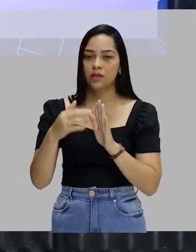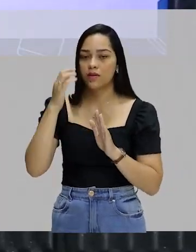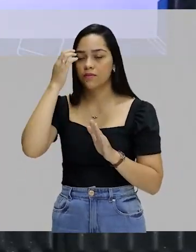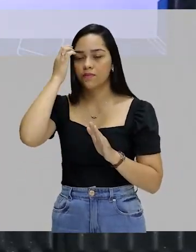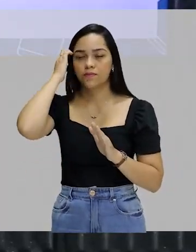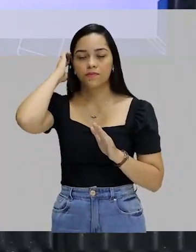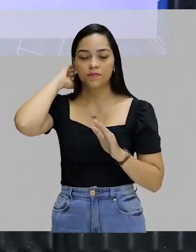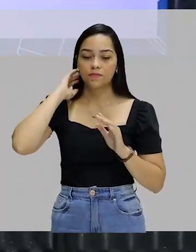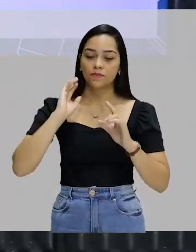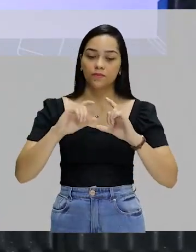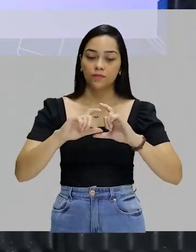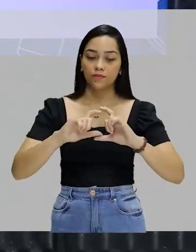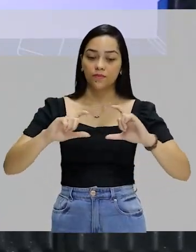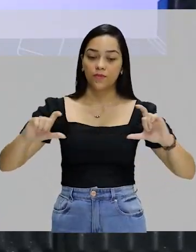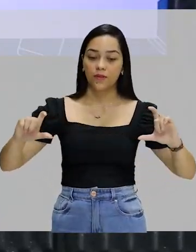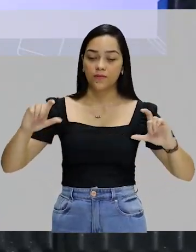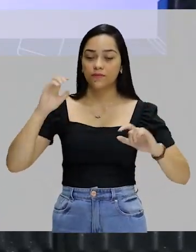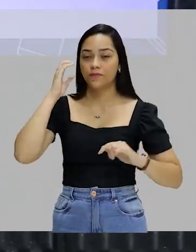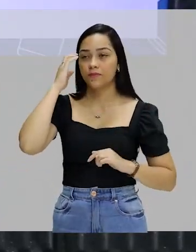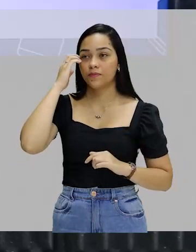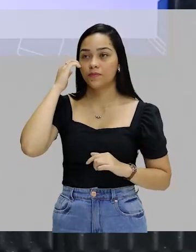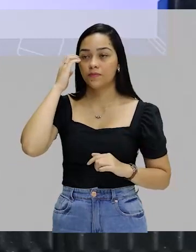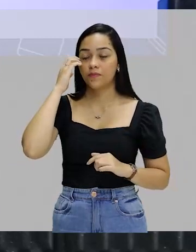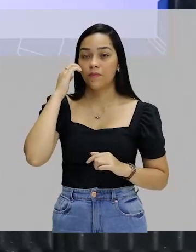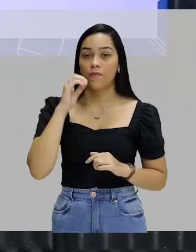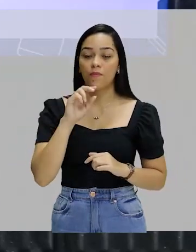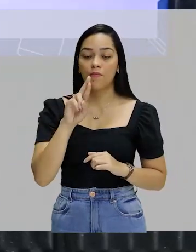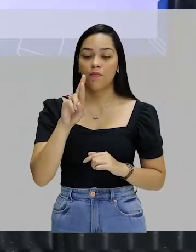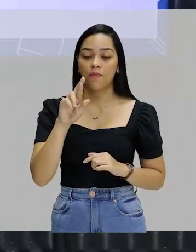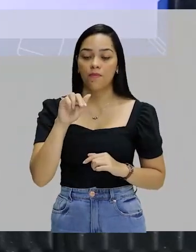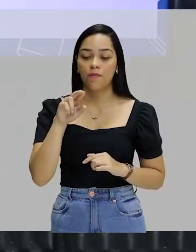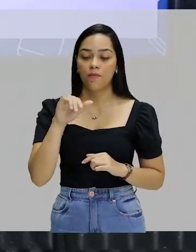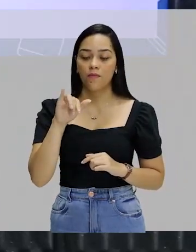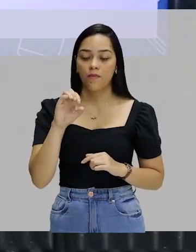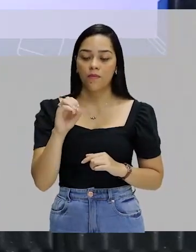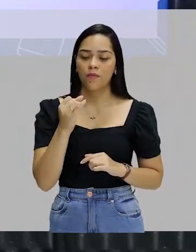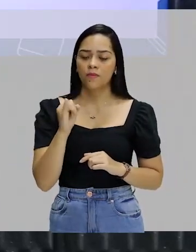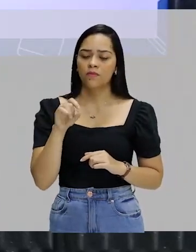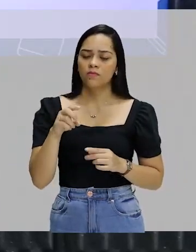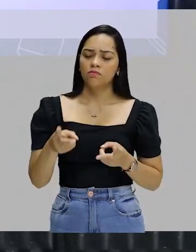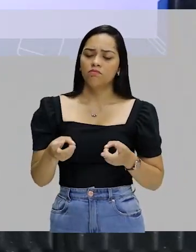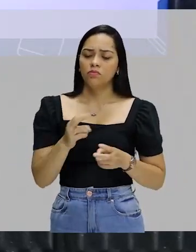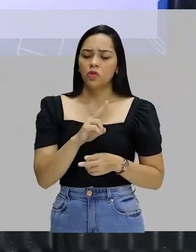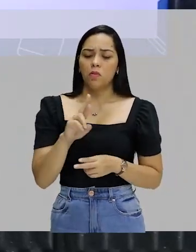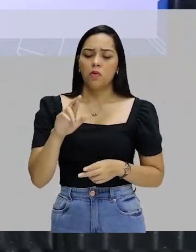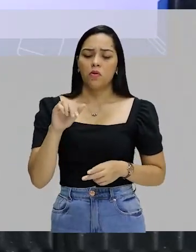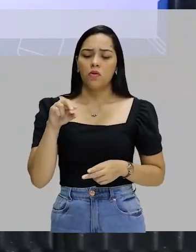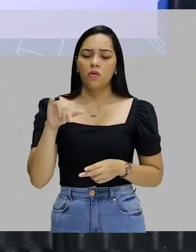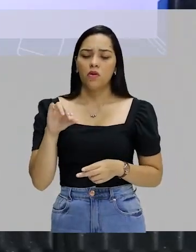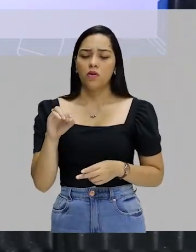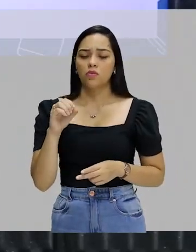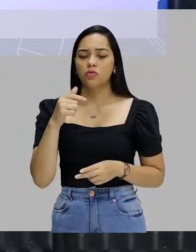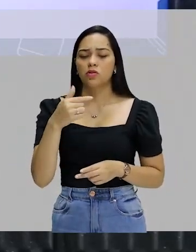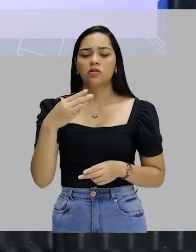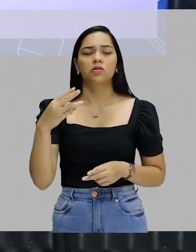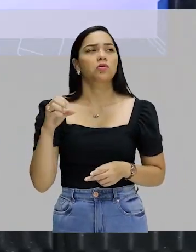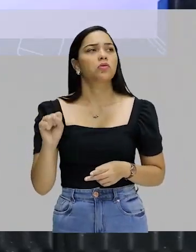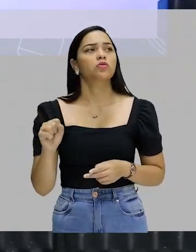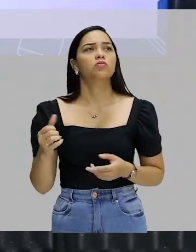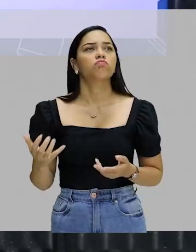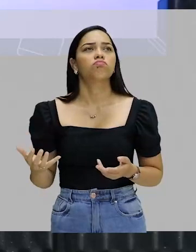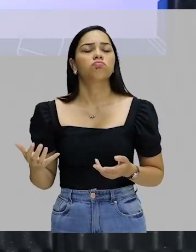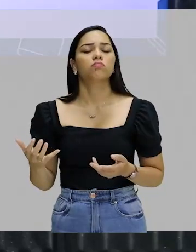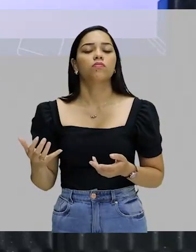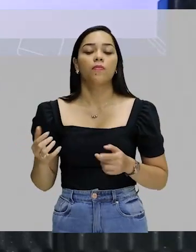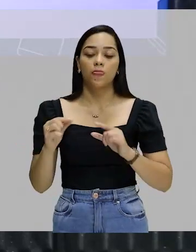turminha. Nós temos aqui o elemento urânio. Turma, se você ouvir falar assim, urânio 238,